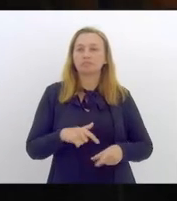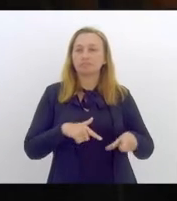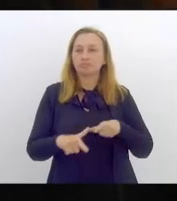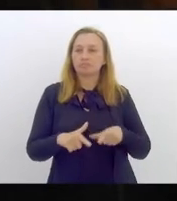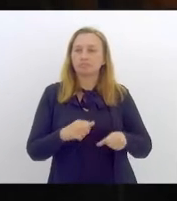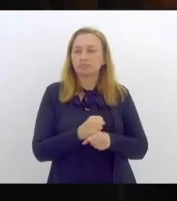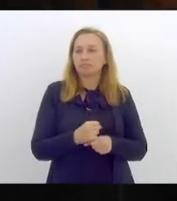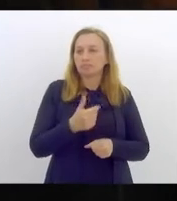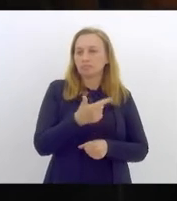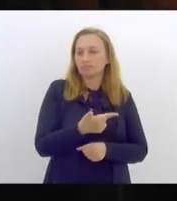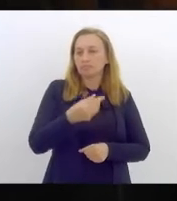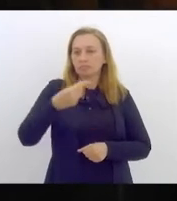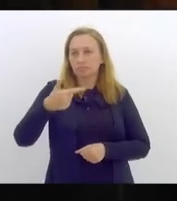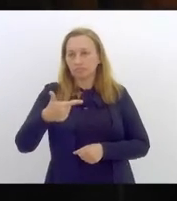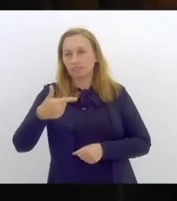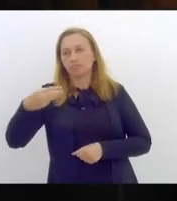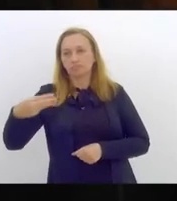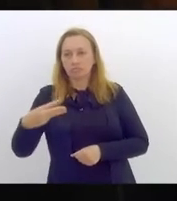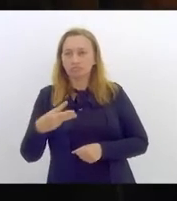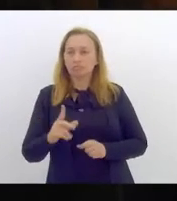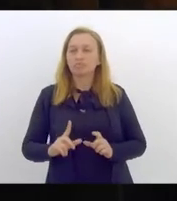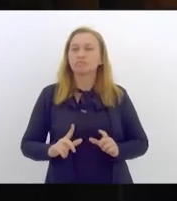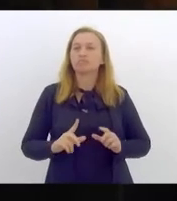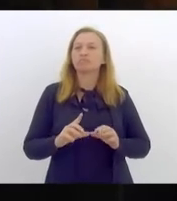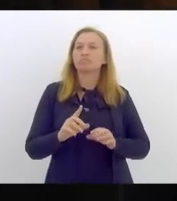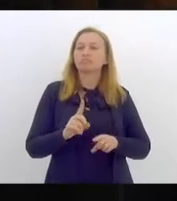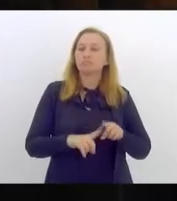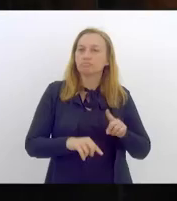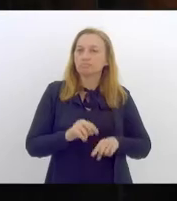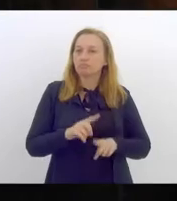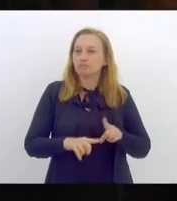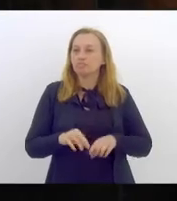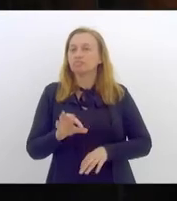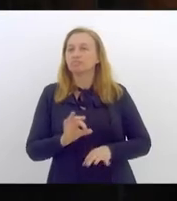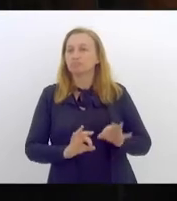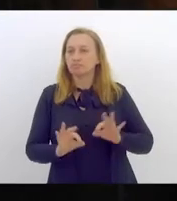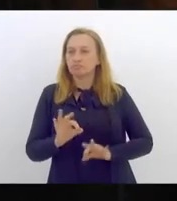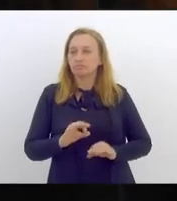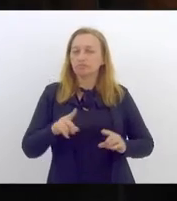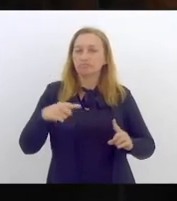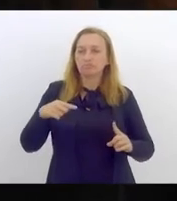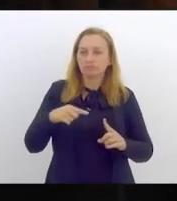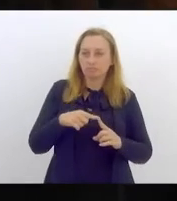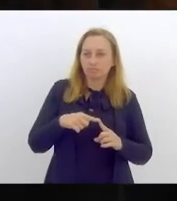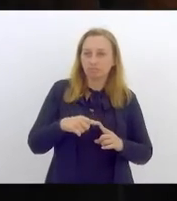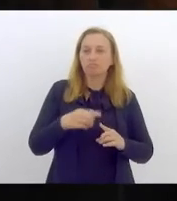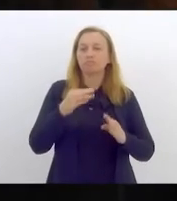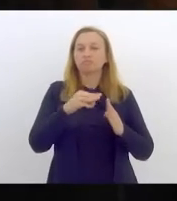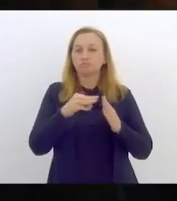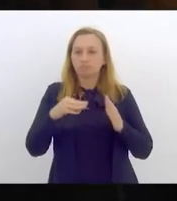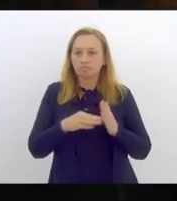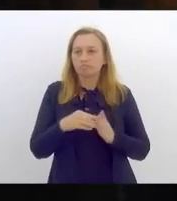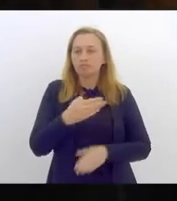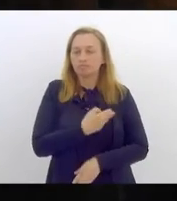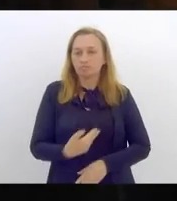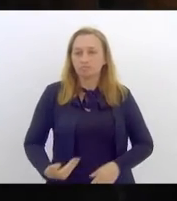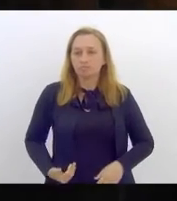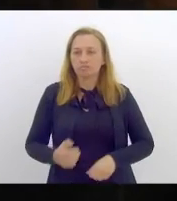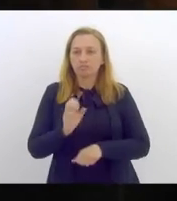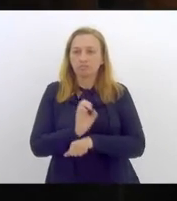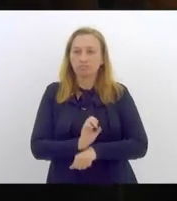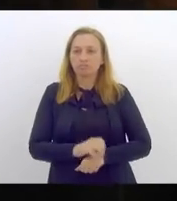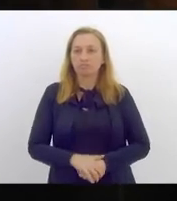2023 os programas, as ações, os produtos, assim como os objetivos e metas do governo do